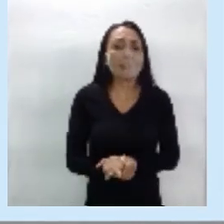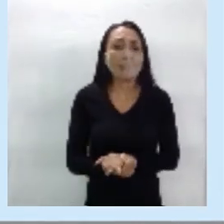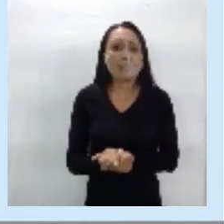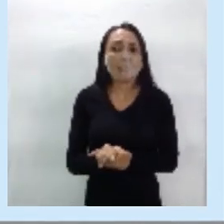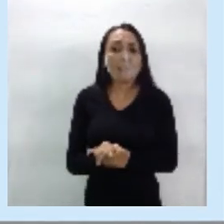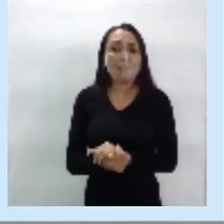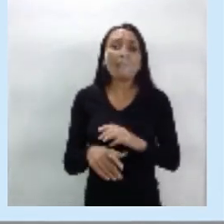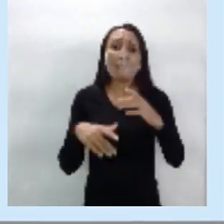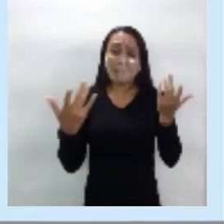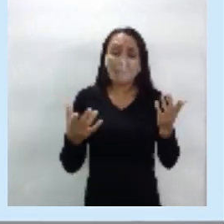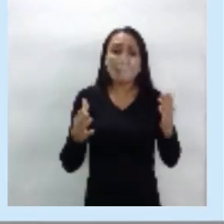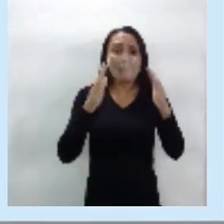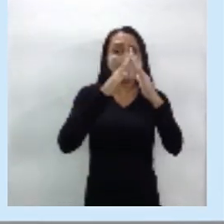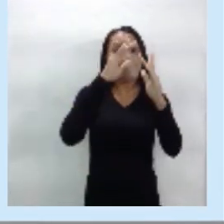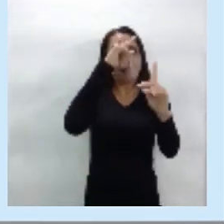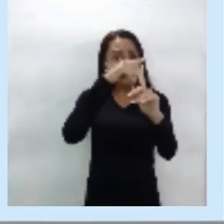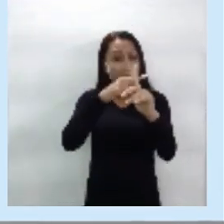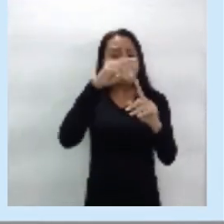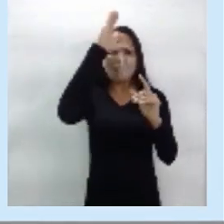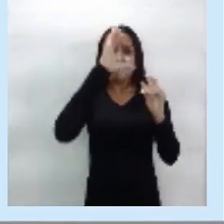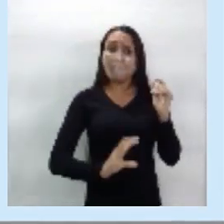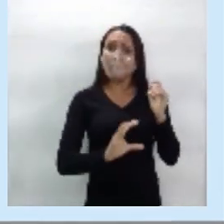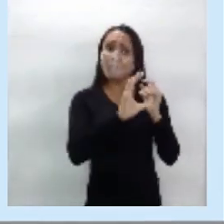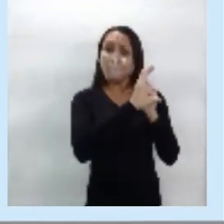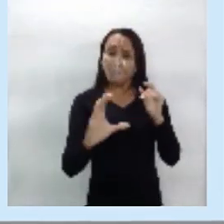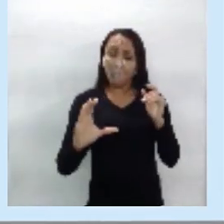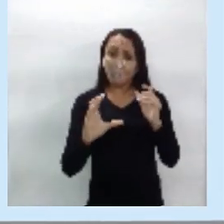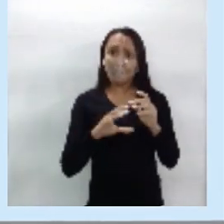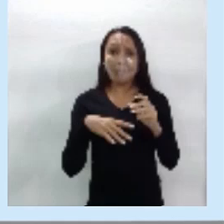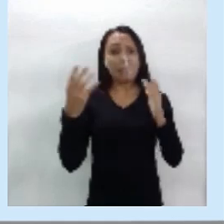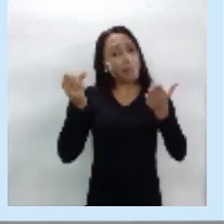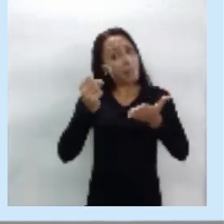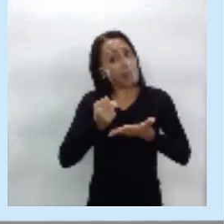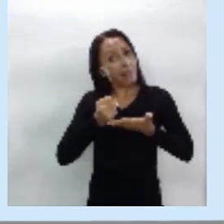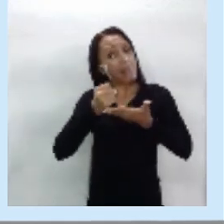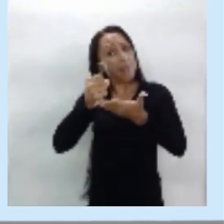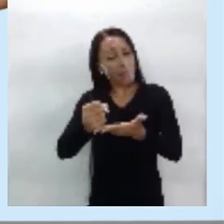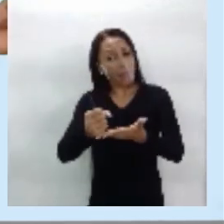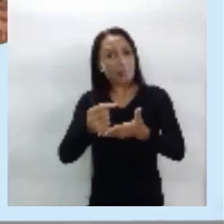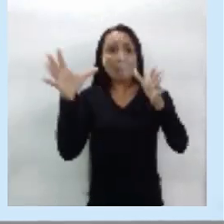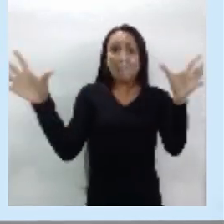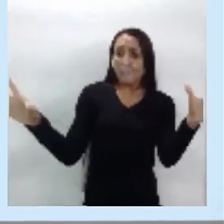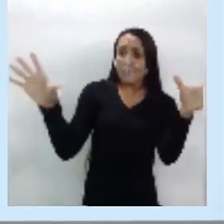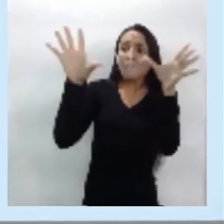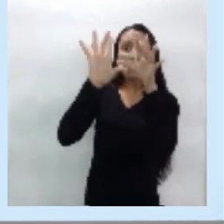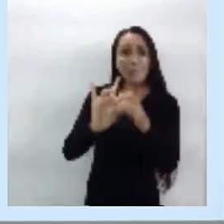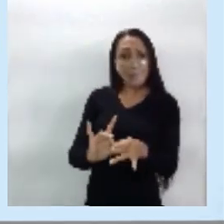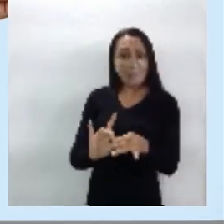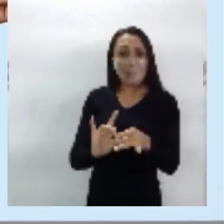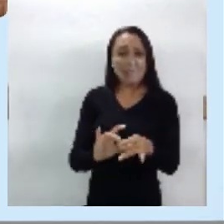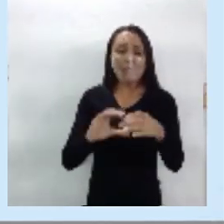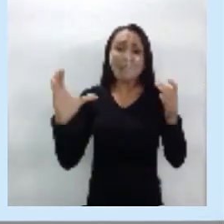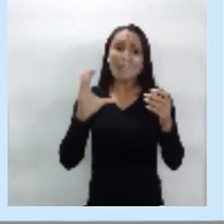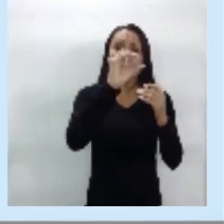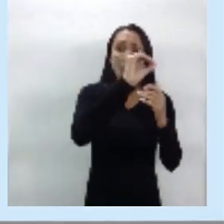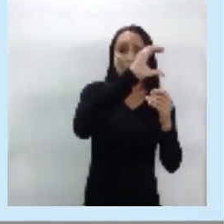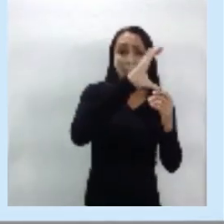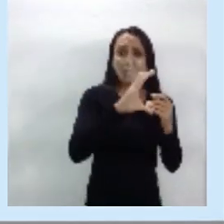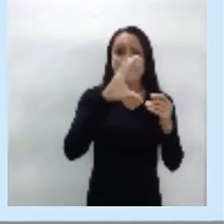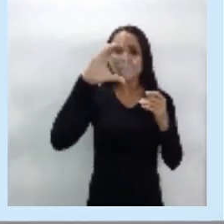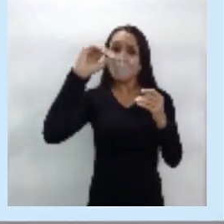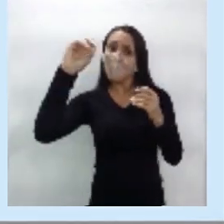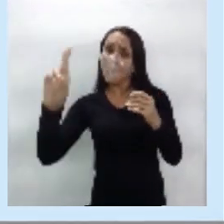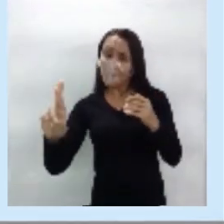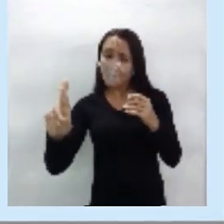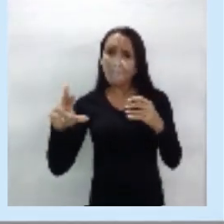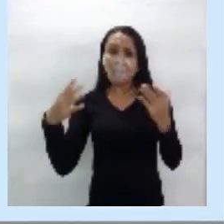cruzadas, né, da Igreja Católica fez também que esse comércio se interligasse entre Ocidente